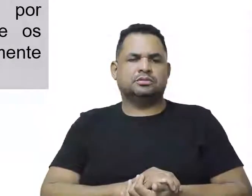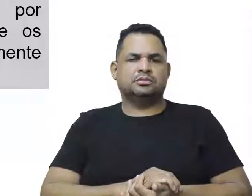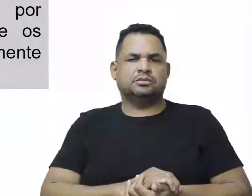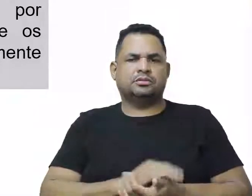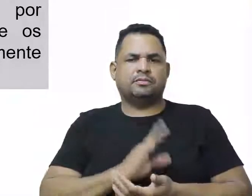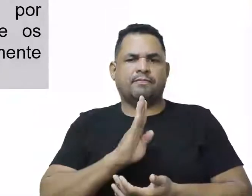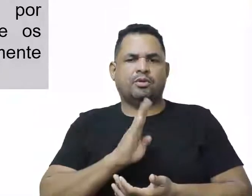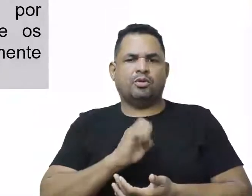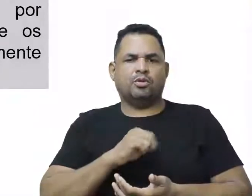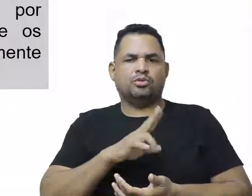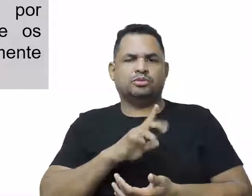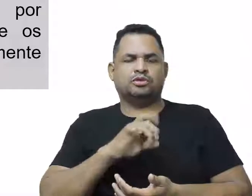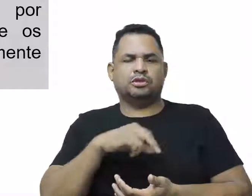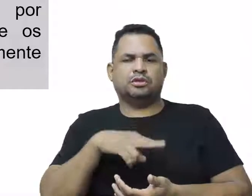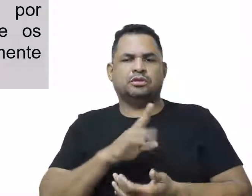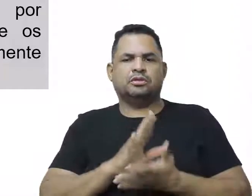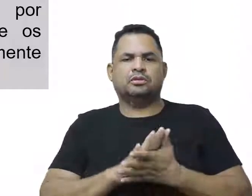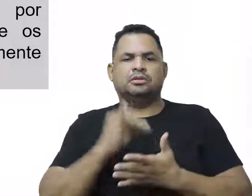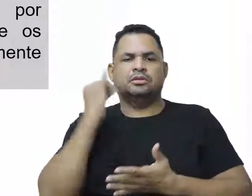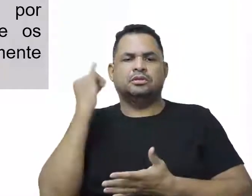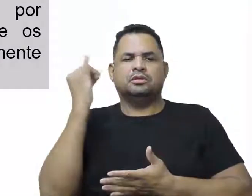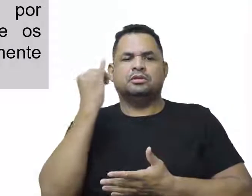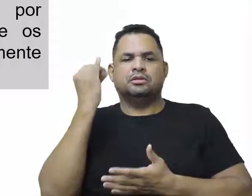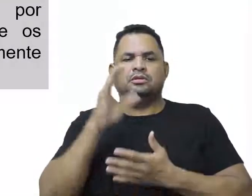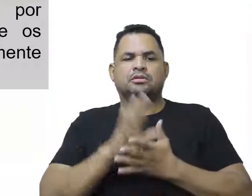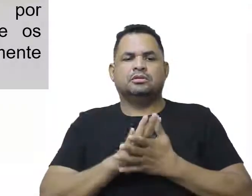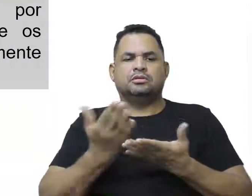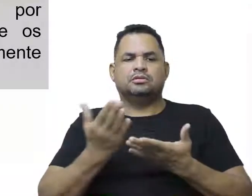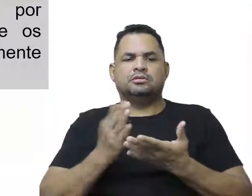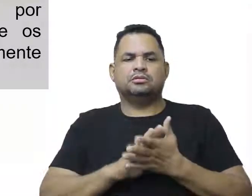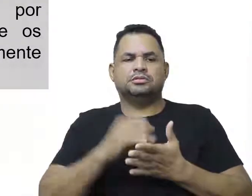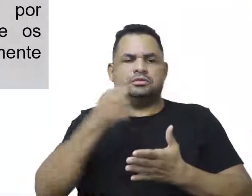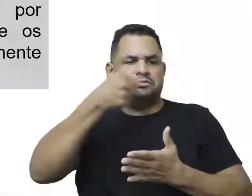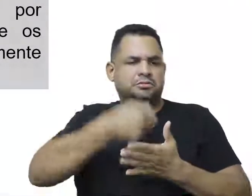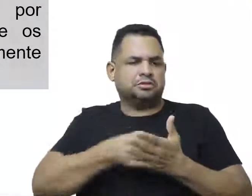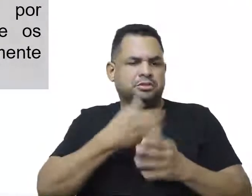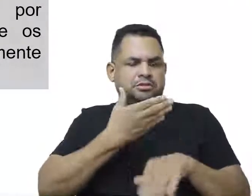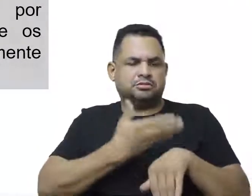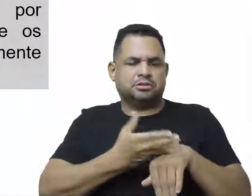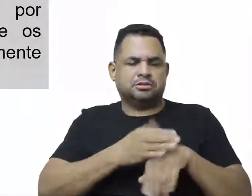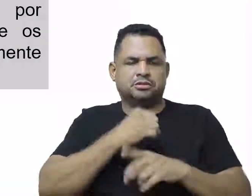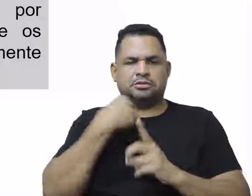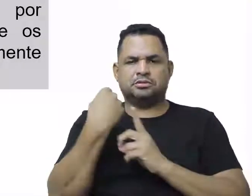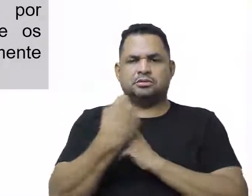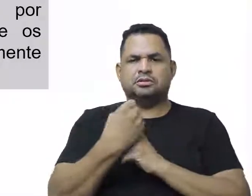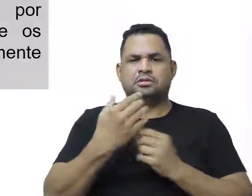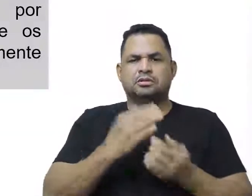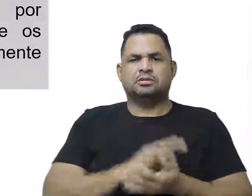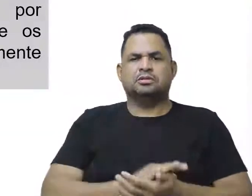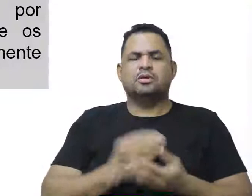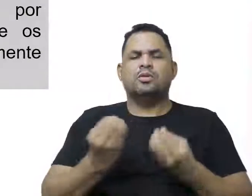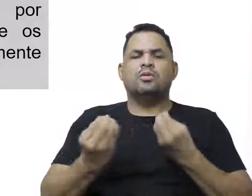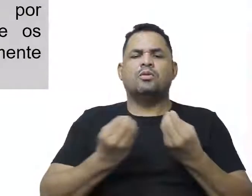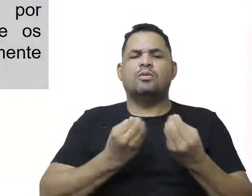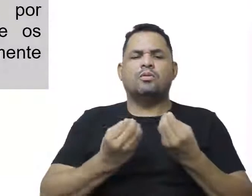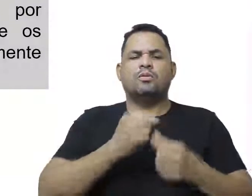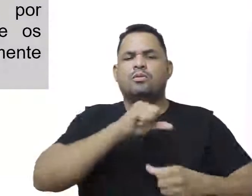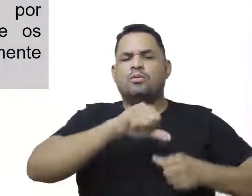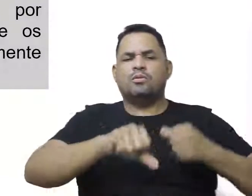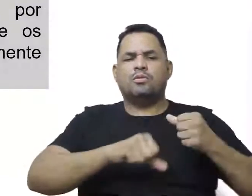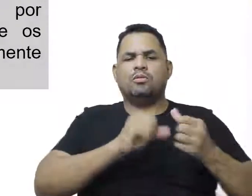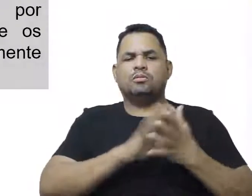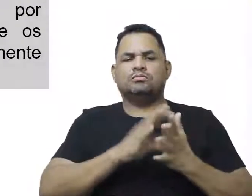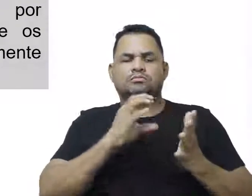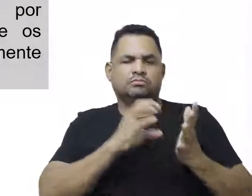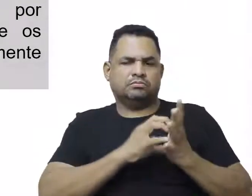Goodyear e sua importância na determinação das práticas sociais Então como que essas trocas